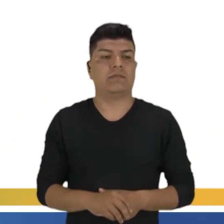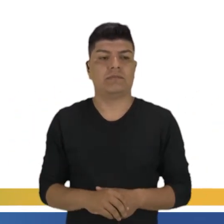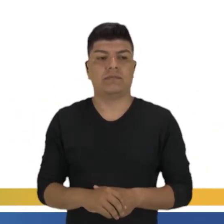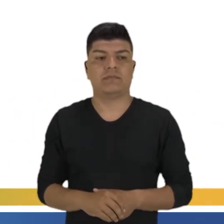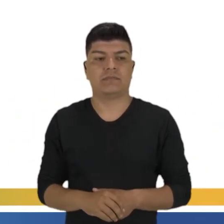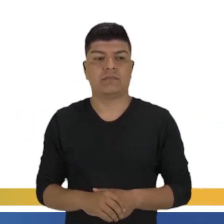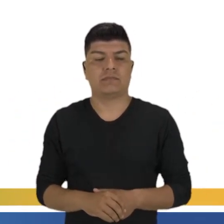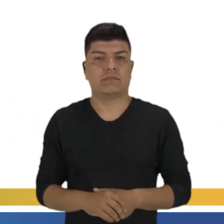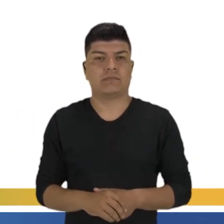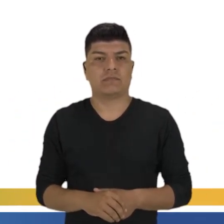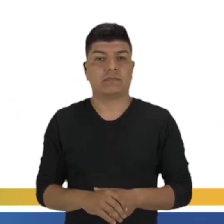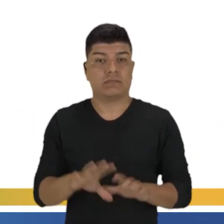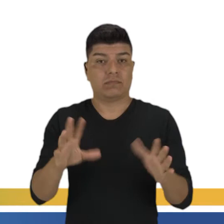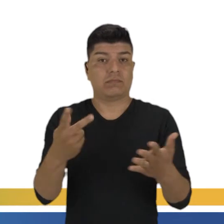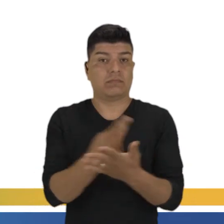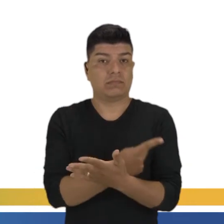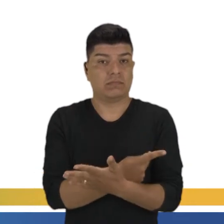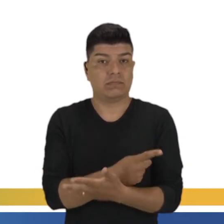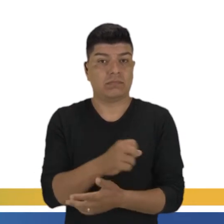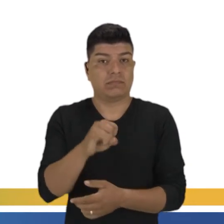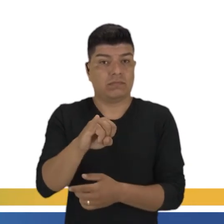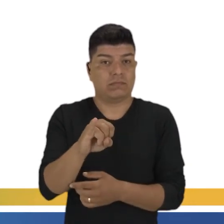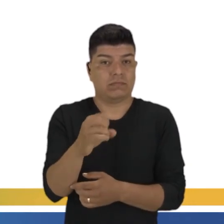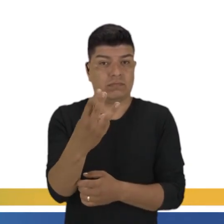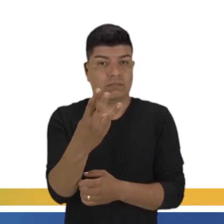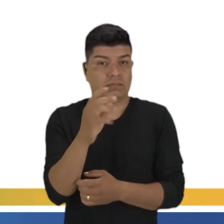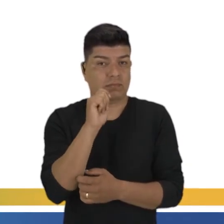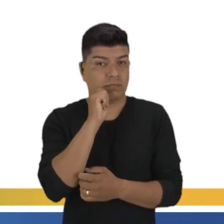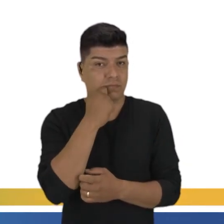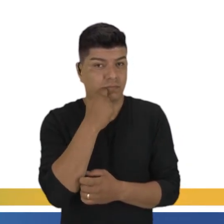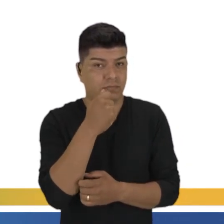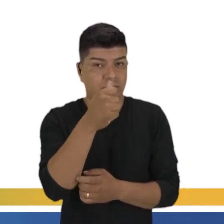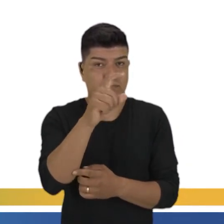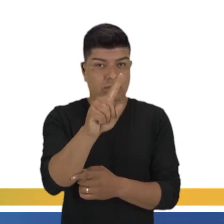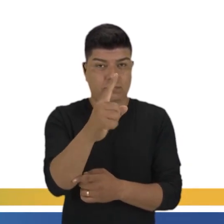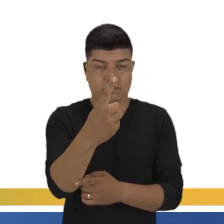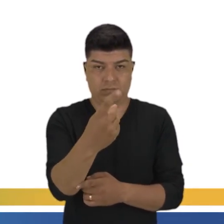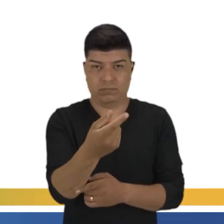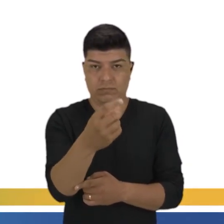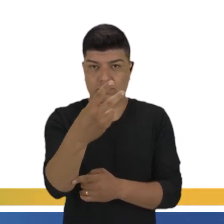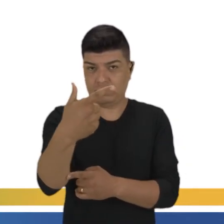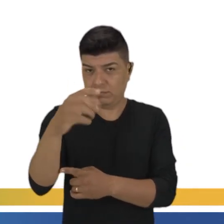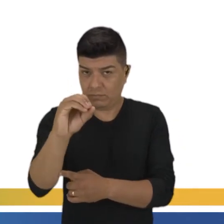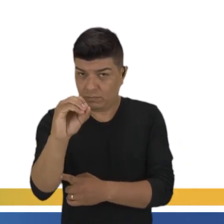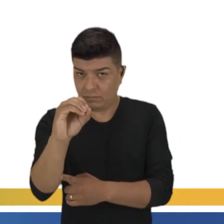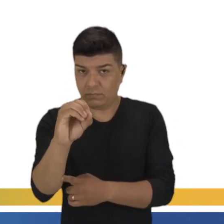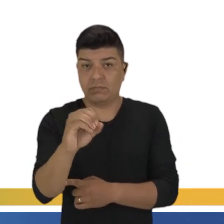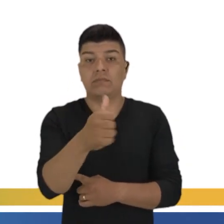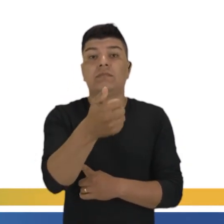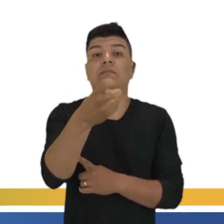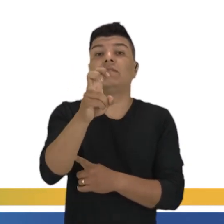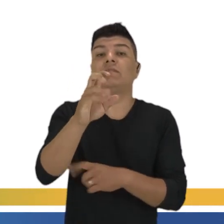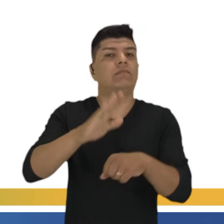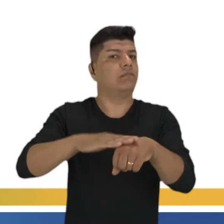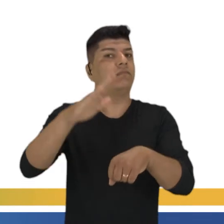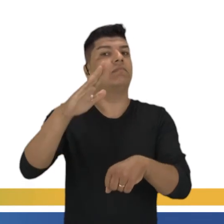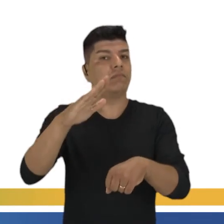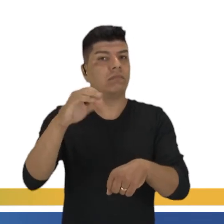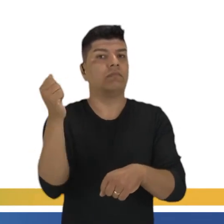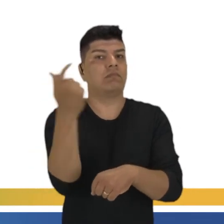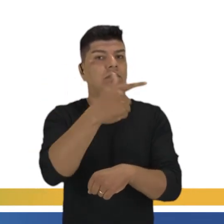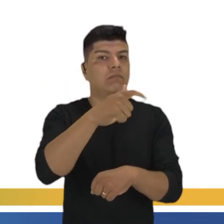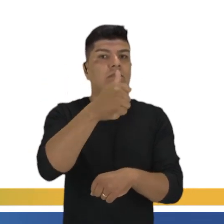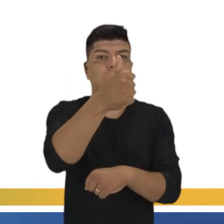Então, nessa situação, se 3 pães é R$1,20, 15 pães é mais que